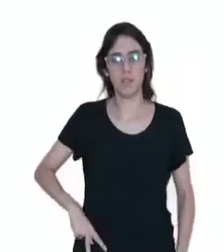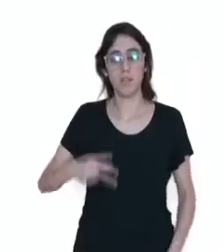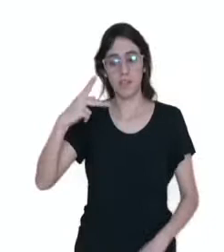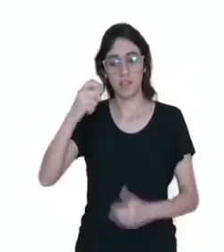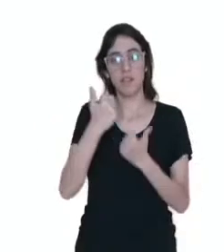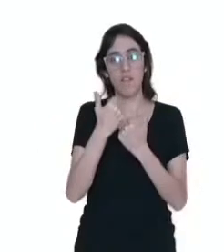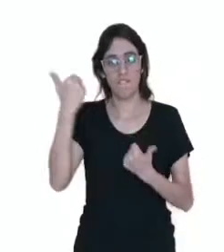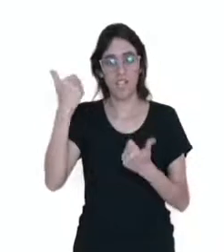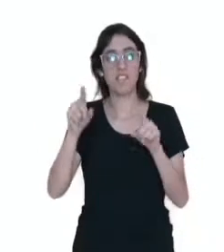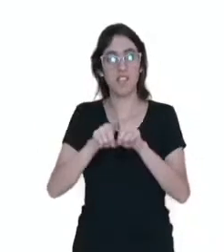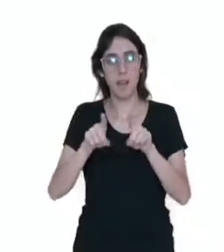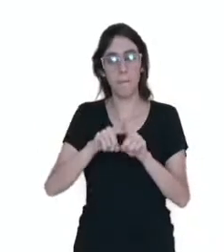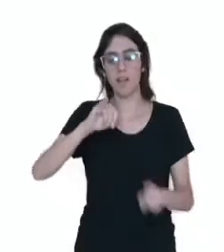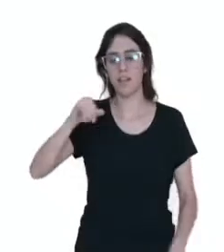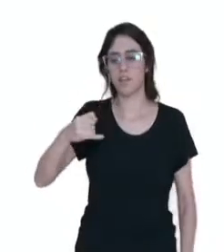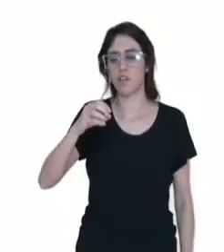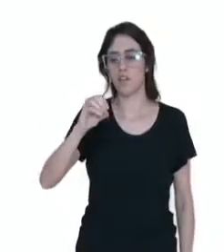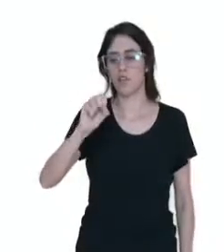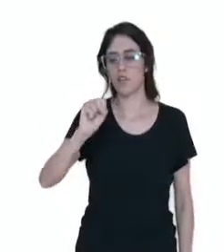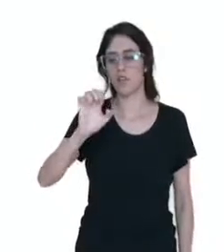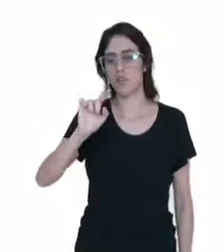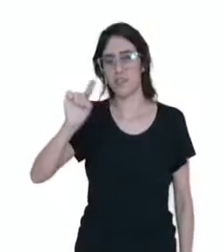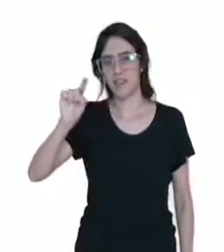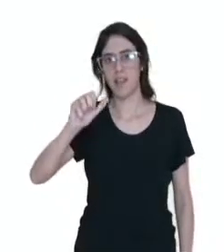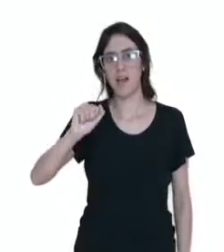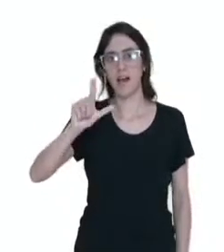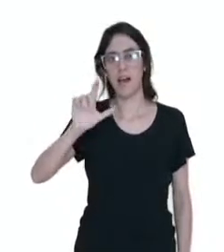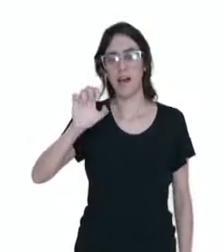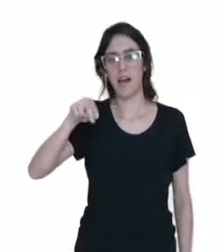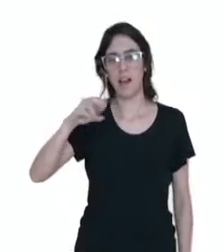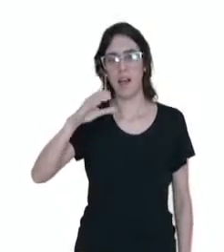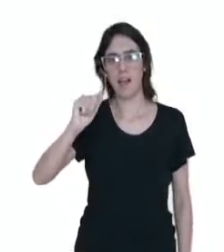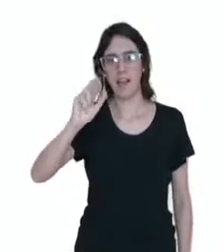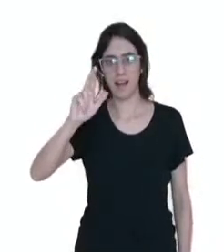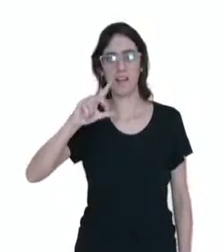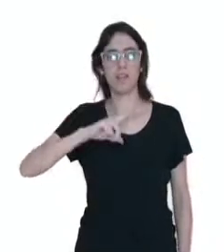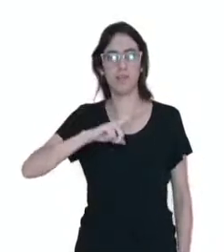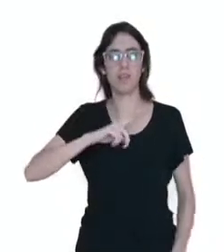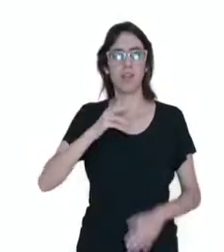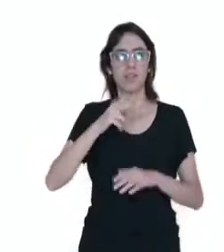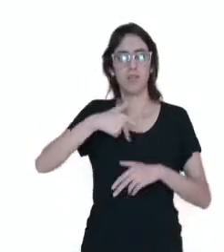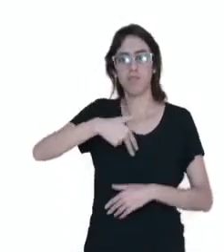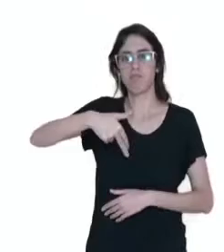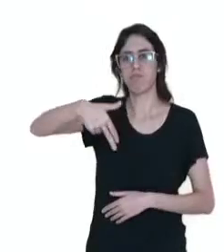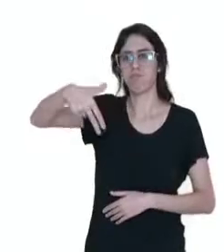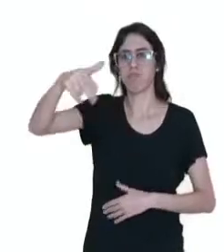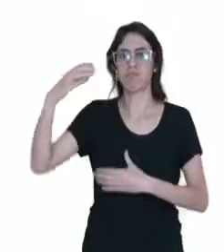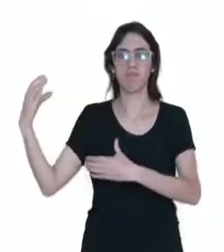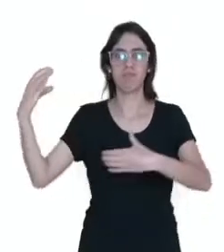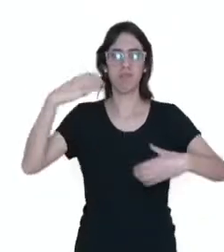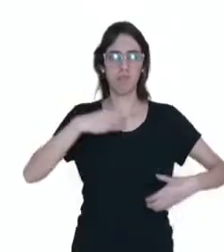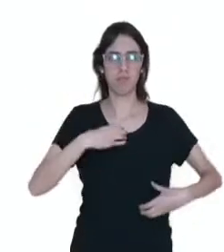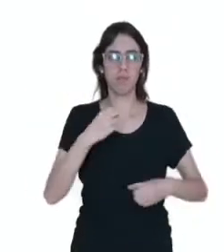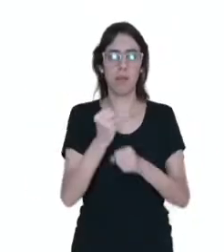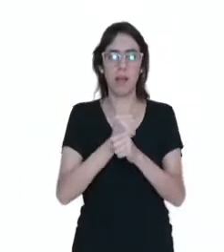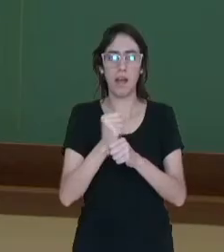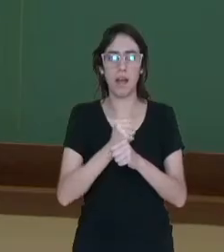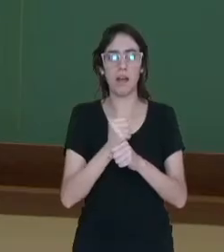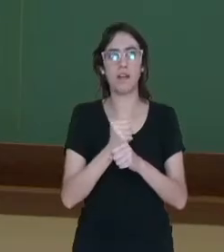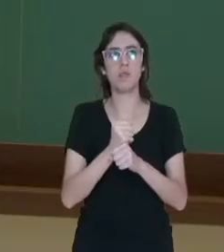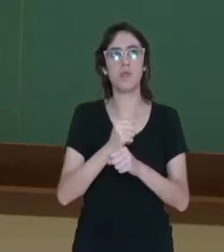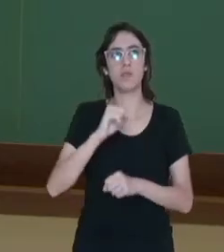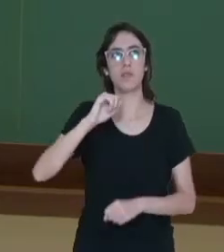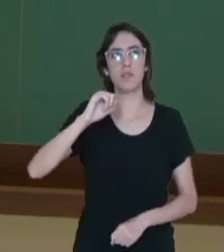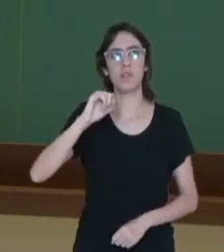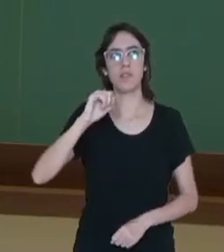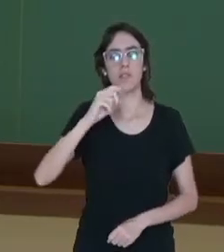José Alencar subindo a rampa do Palácio do Planalto na cerimônia de posse no dia 1º de janeiro de 2007 para um governo